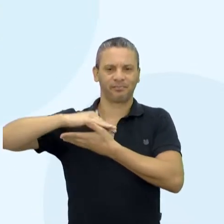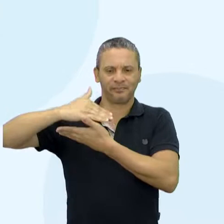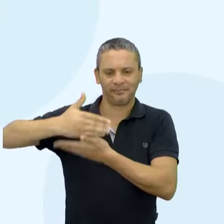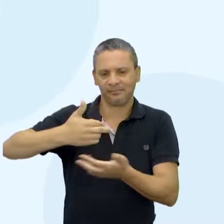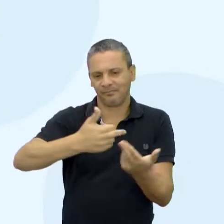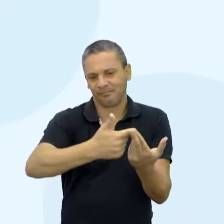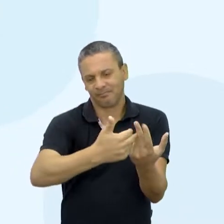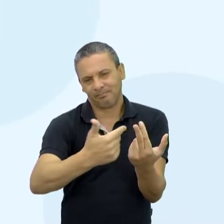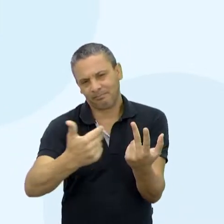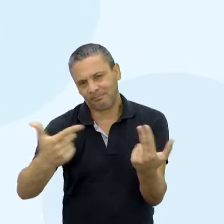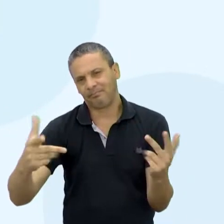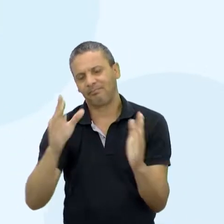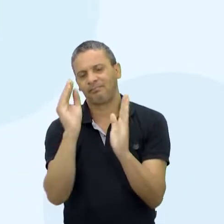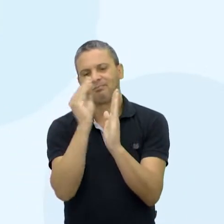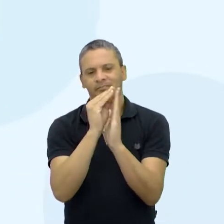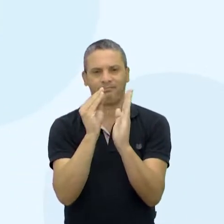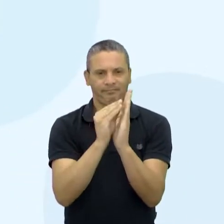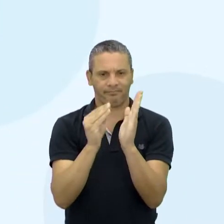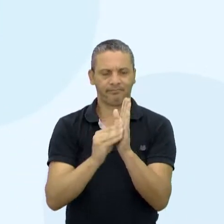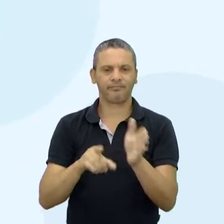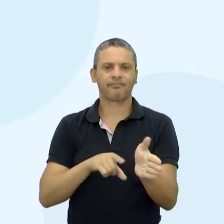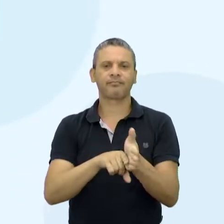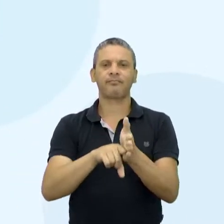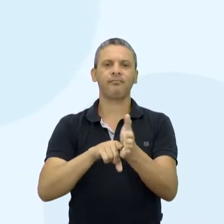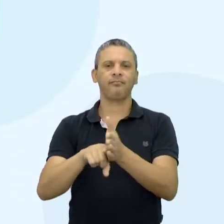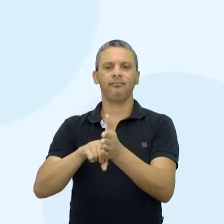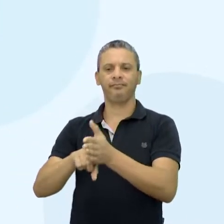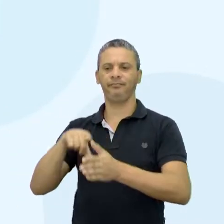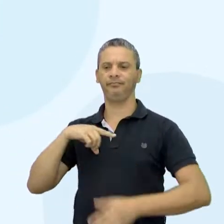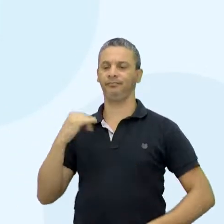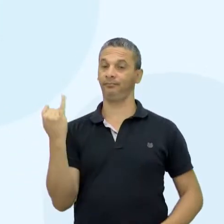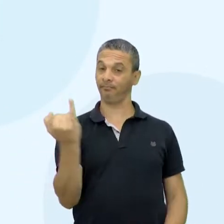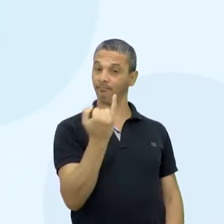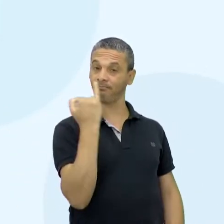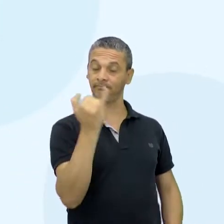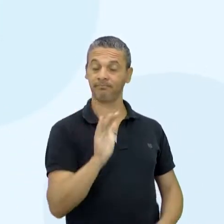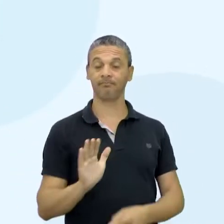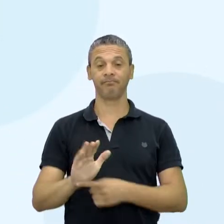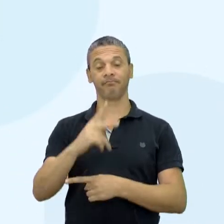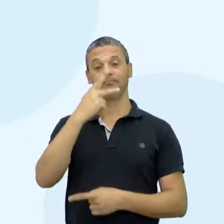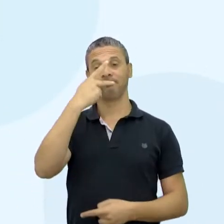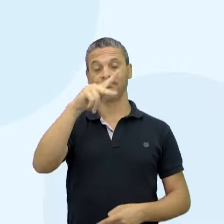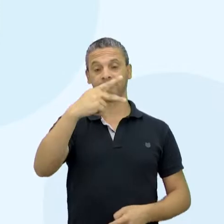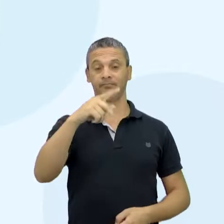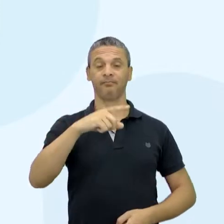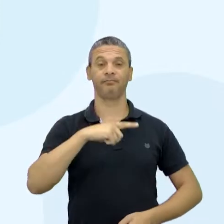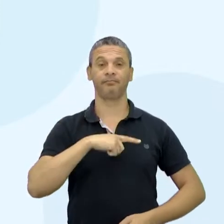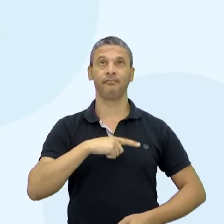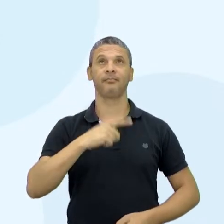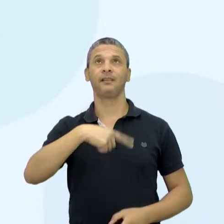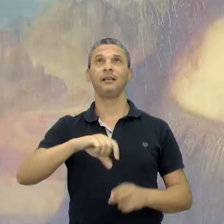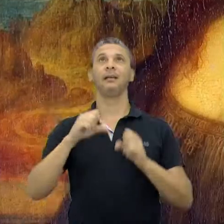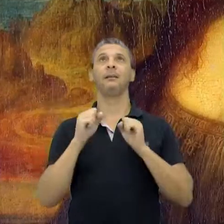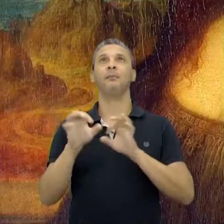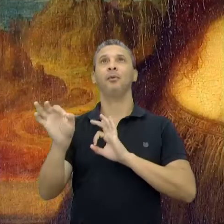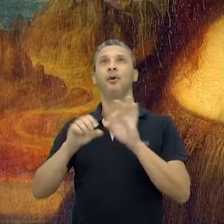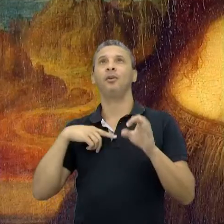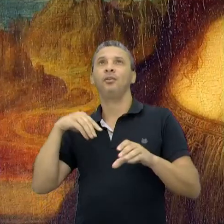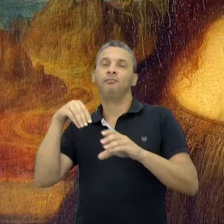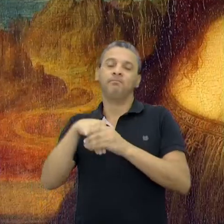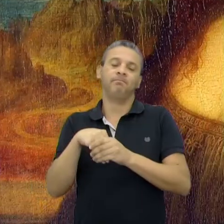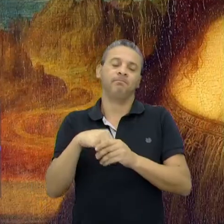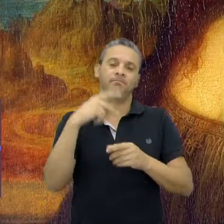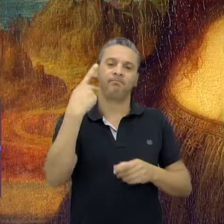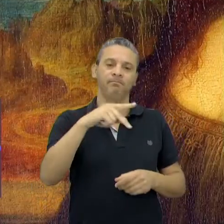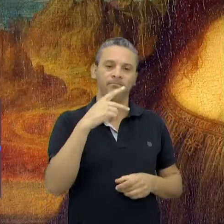celulares, tablets, notebook, todo o equipamento tecnológico e de pesquisa, né, que você puder dentro da realidade da